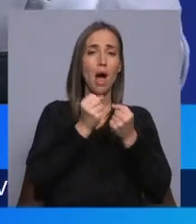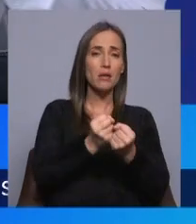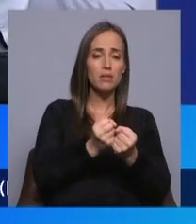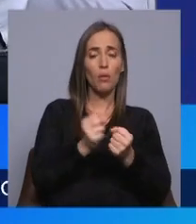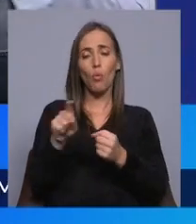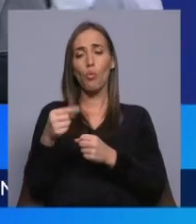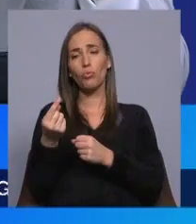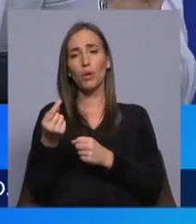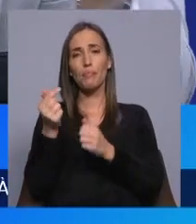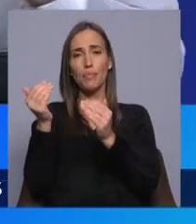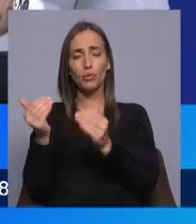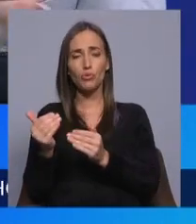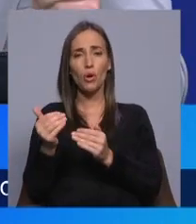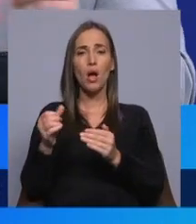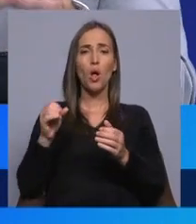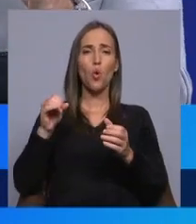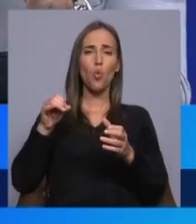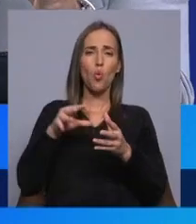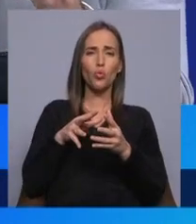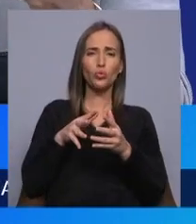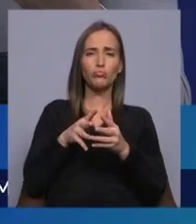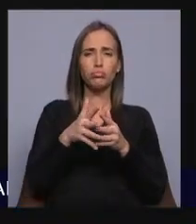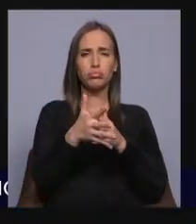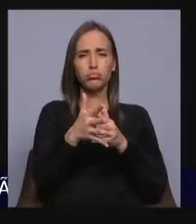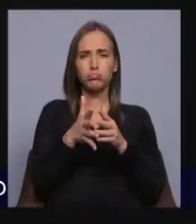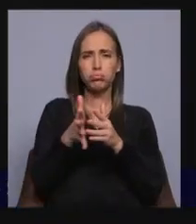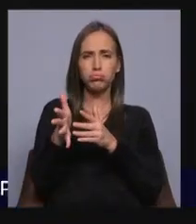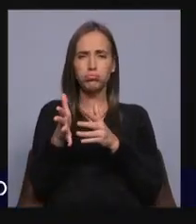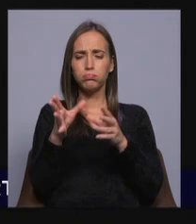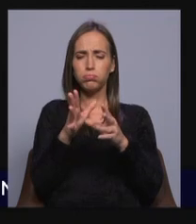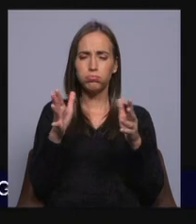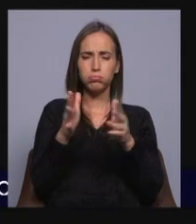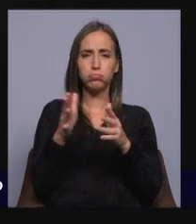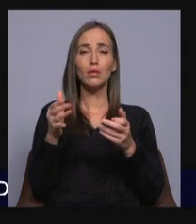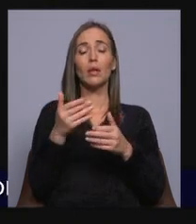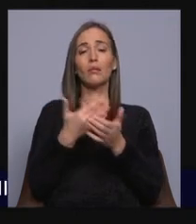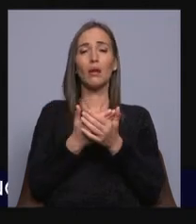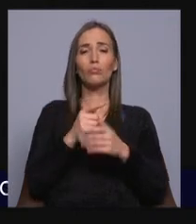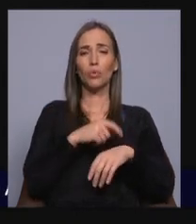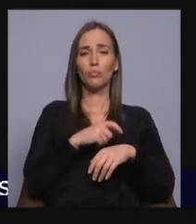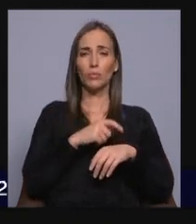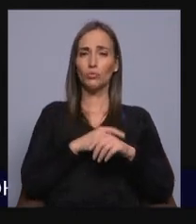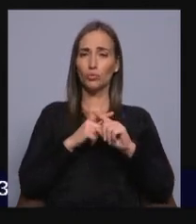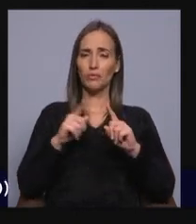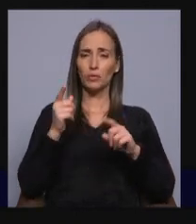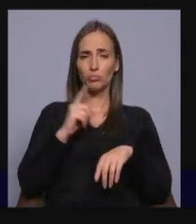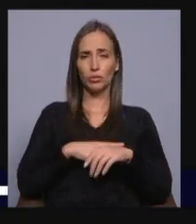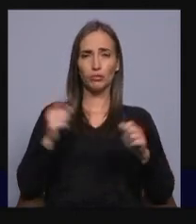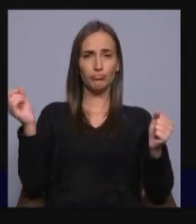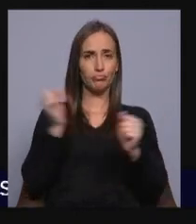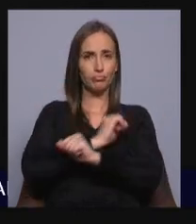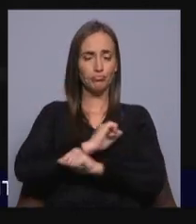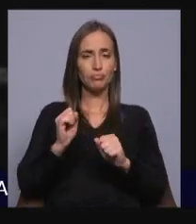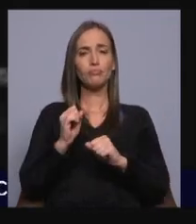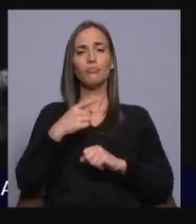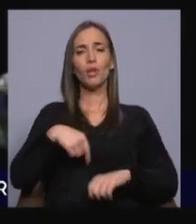e, portanto, a luz distorce mais ou menos noutros sítios e, portanto, mostra-nos momentos diferentes dessa própria explosão. Bom, vamos